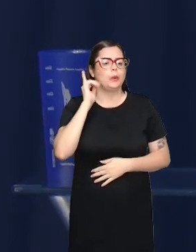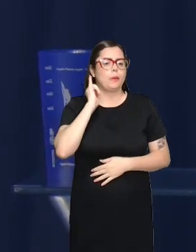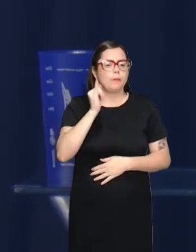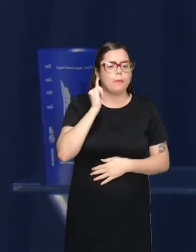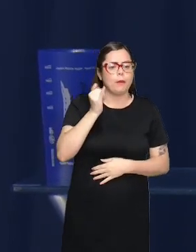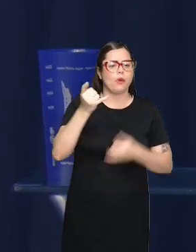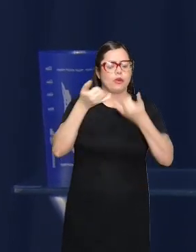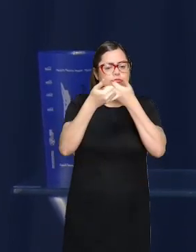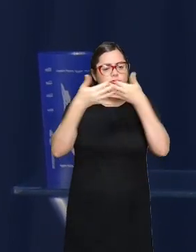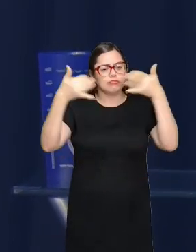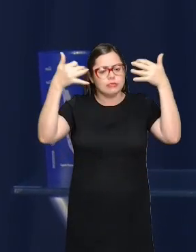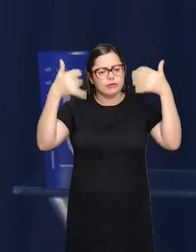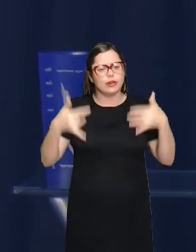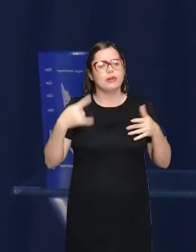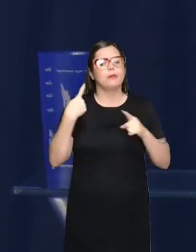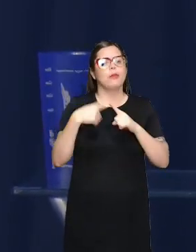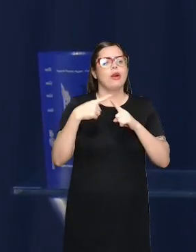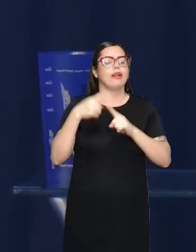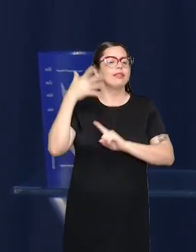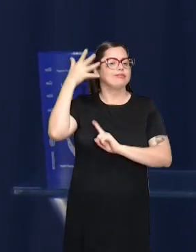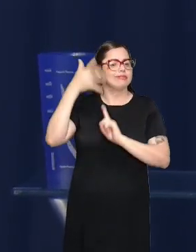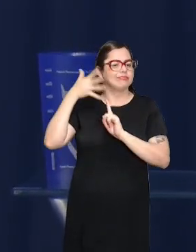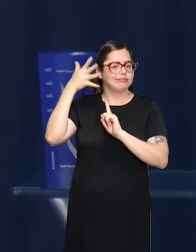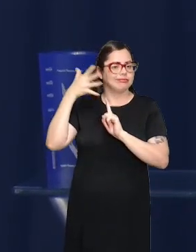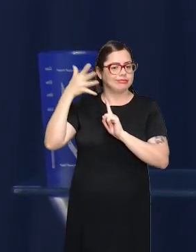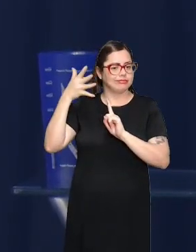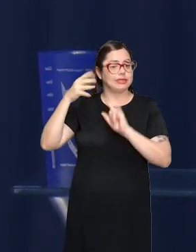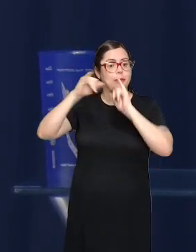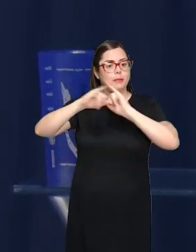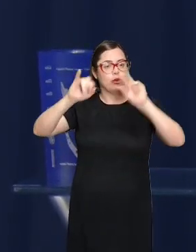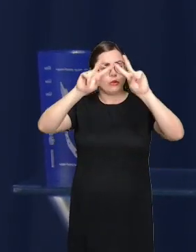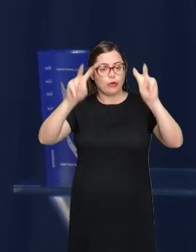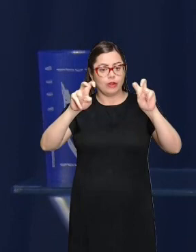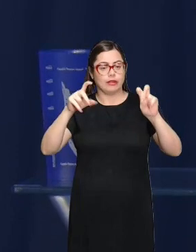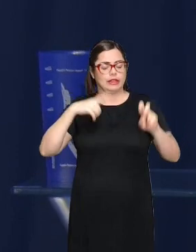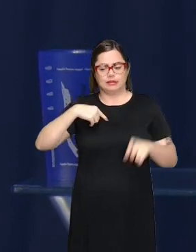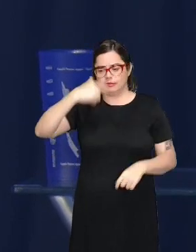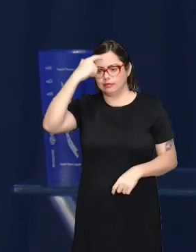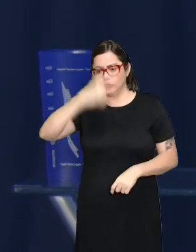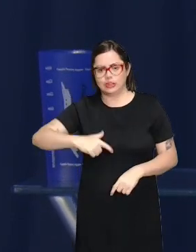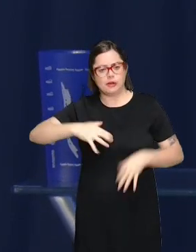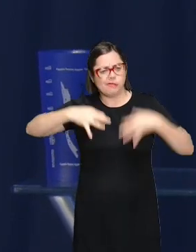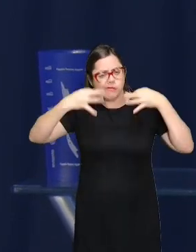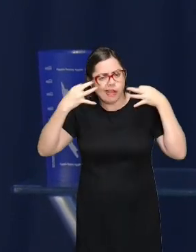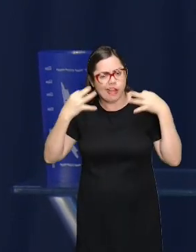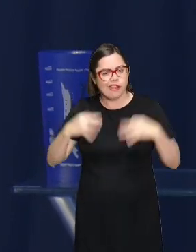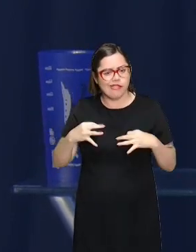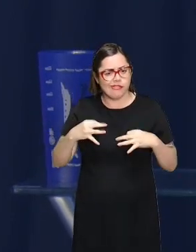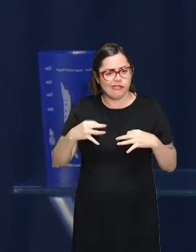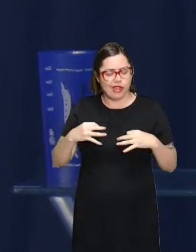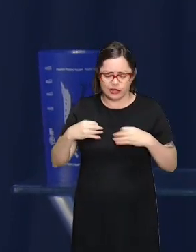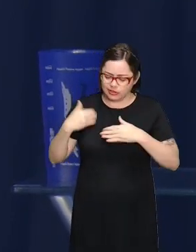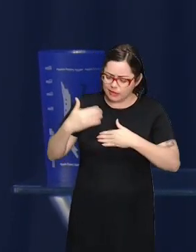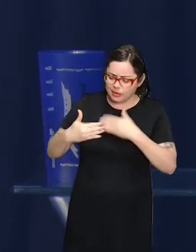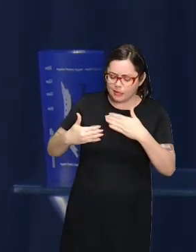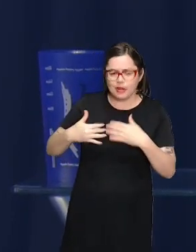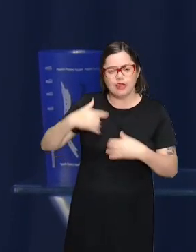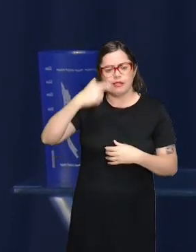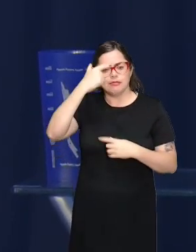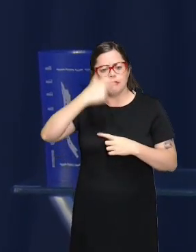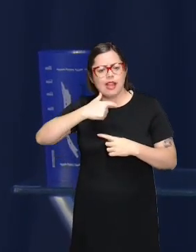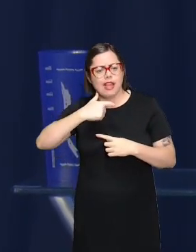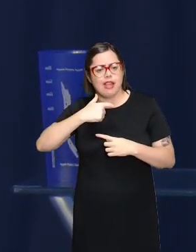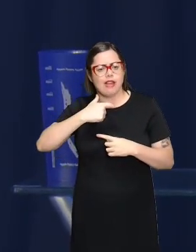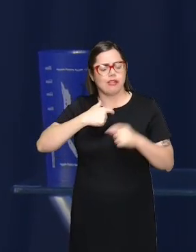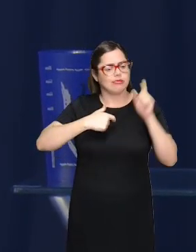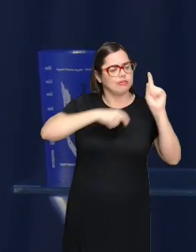conteúdo e de forma alguma a gente é perfeito, né, nessas questões, assim. Então, eu